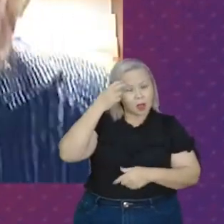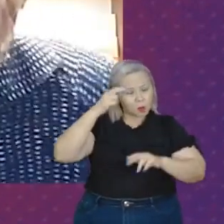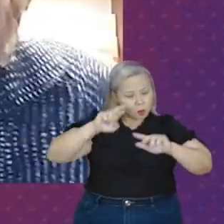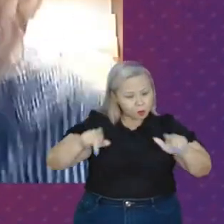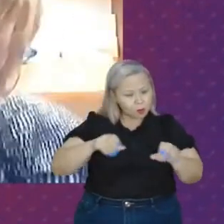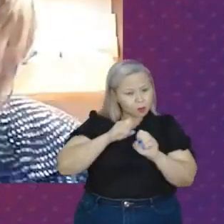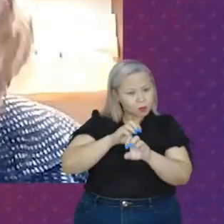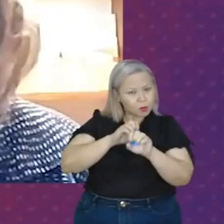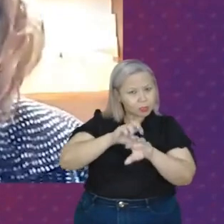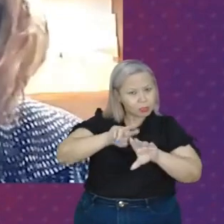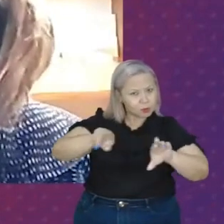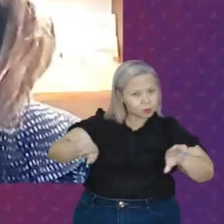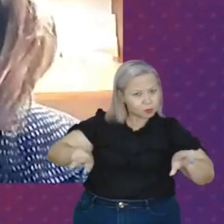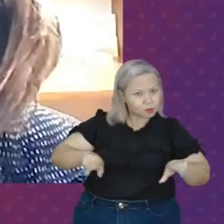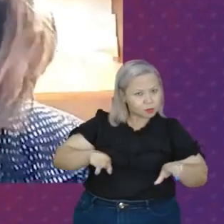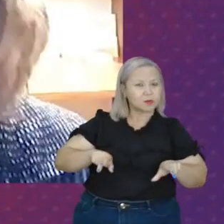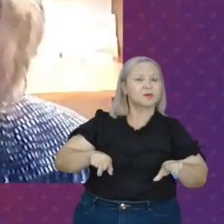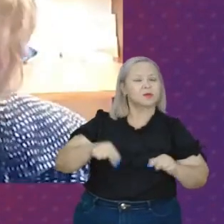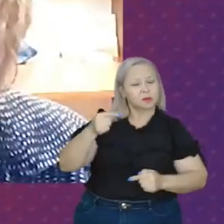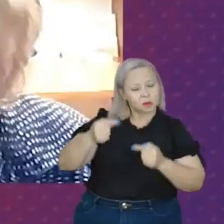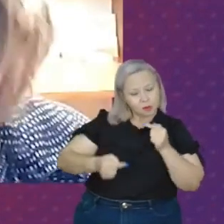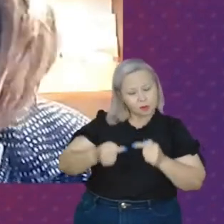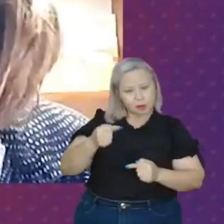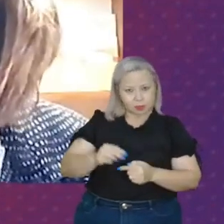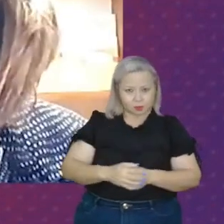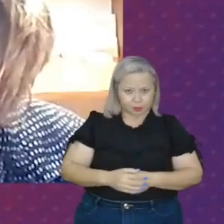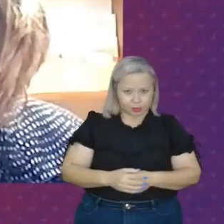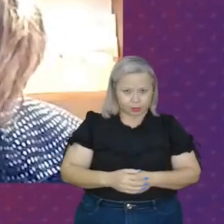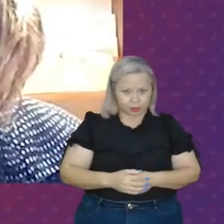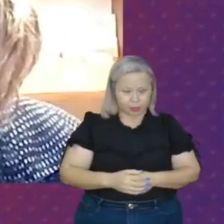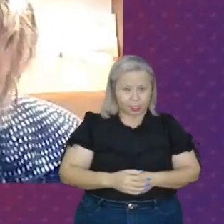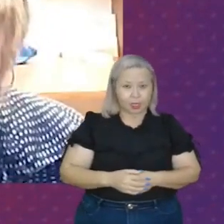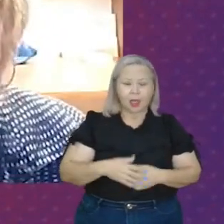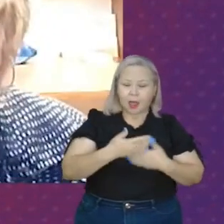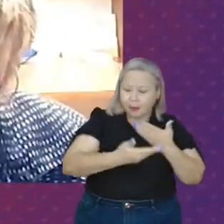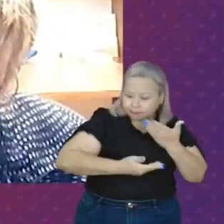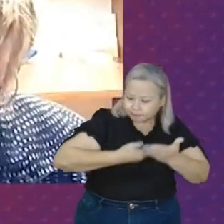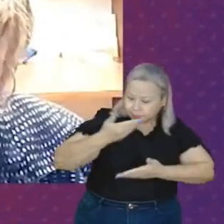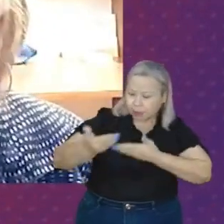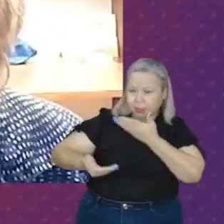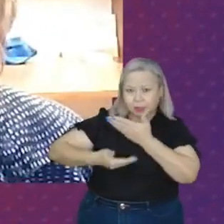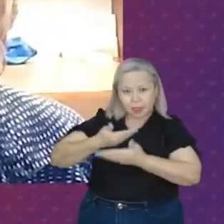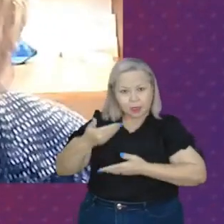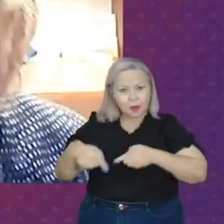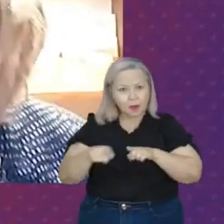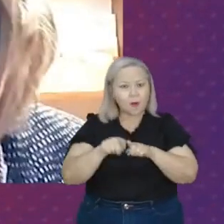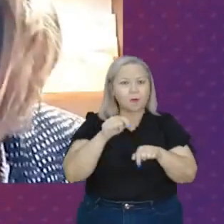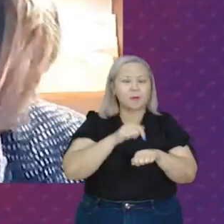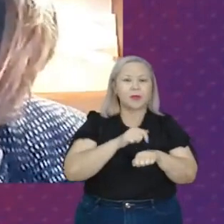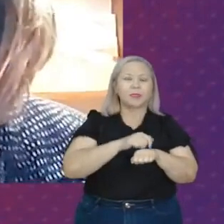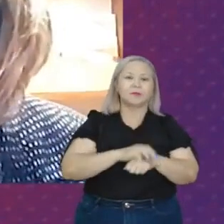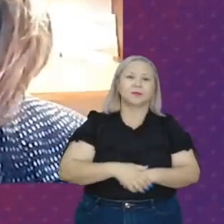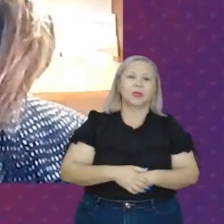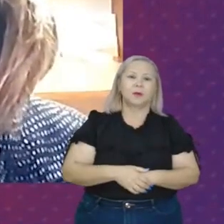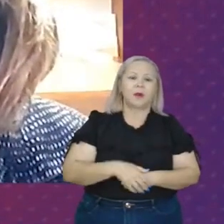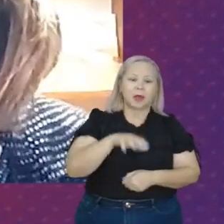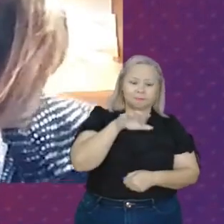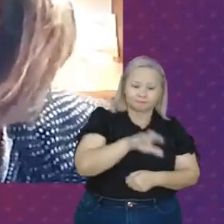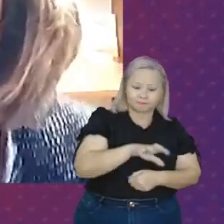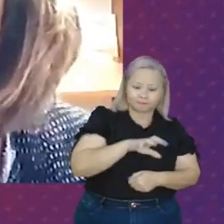educação, ela diz respeito a todas as políticas. A intersetorialidade, ao mesmo tempo, a